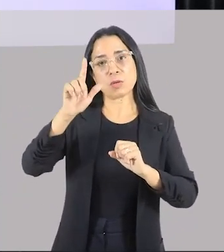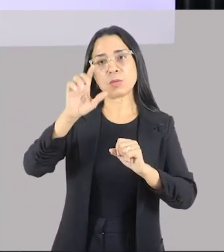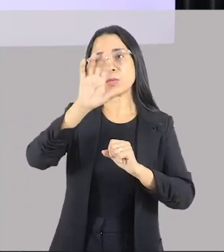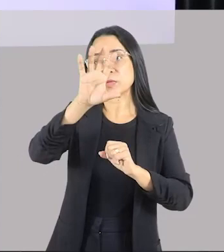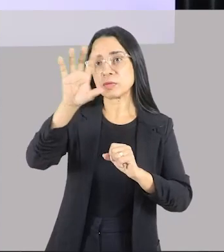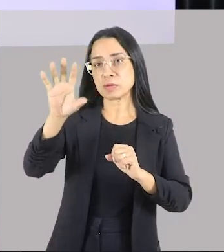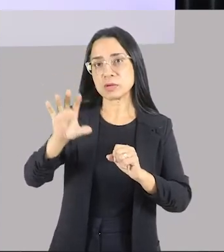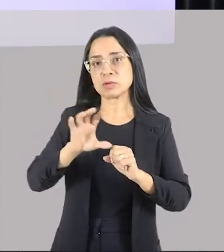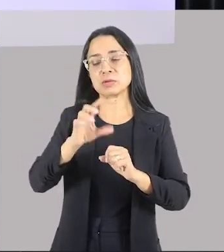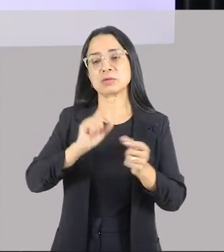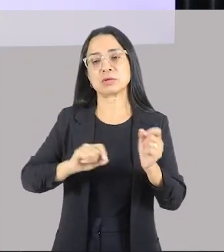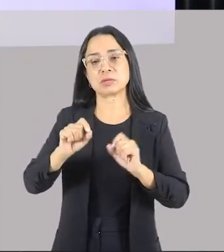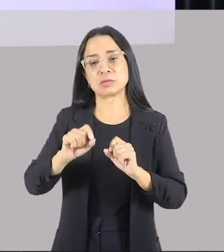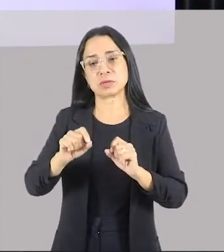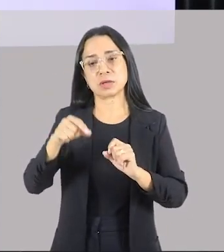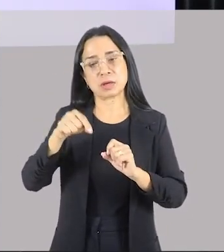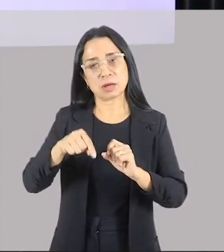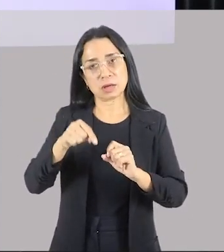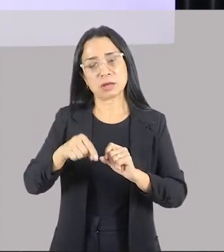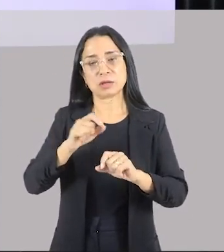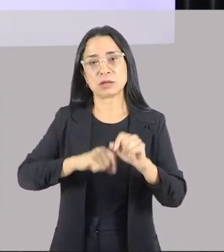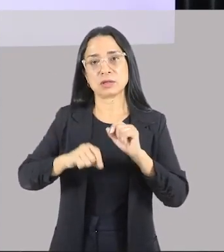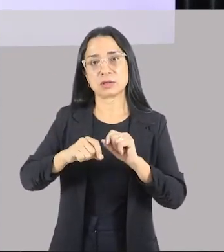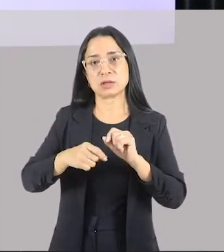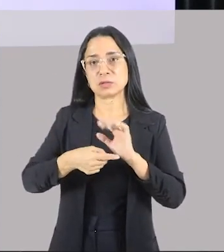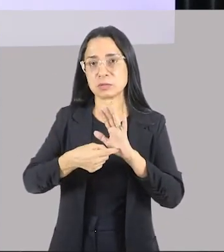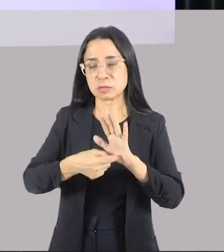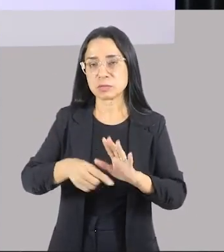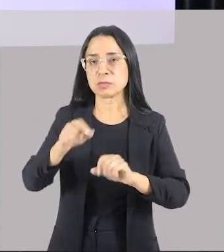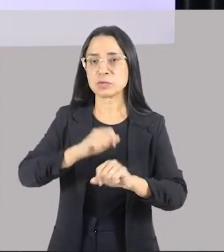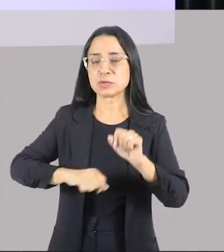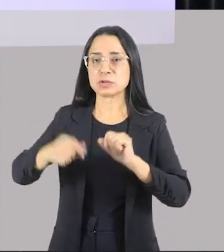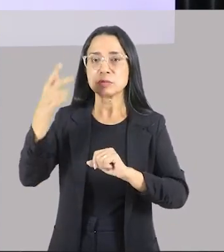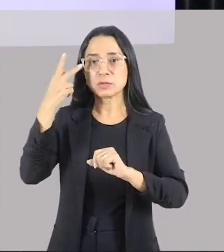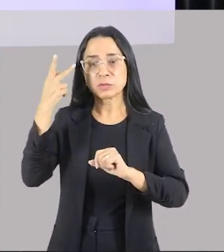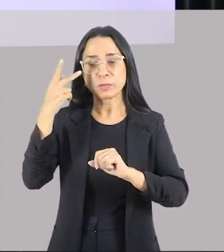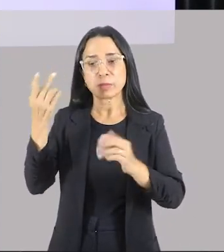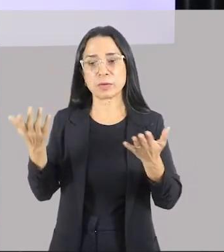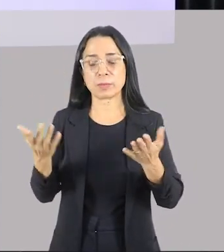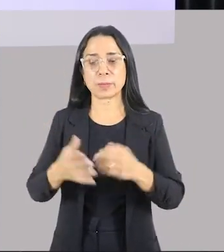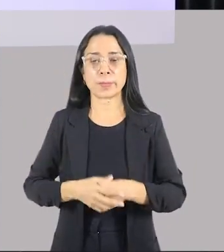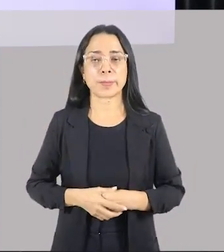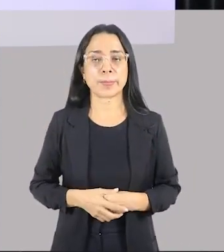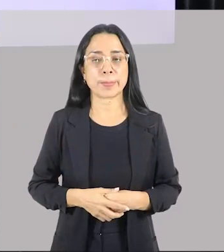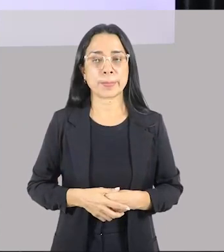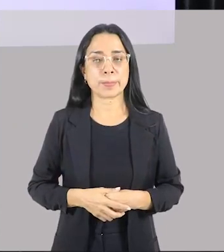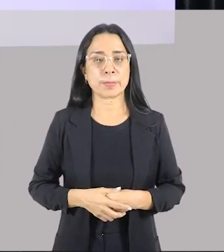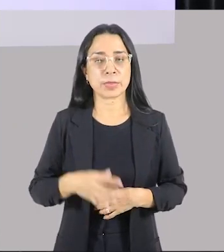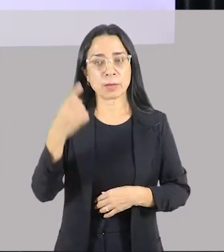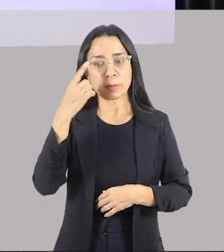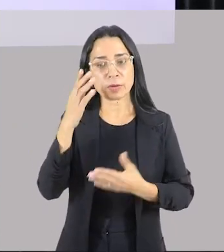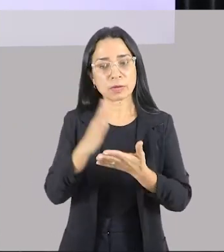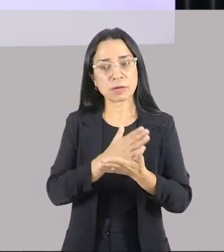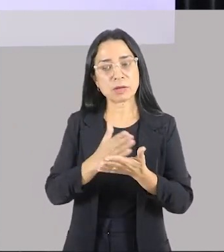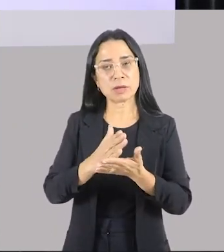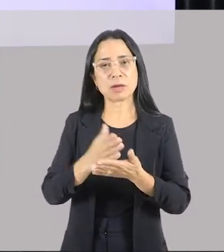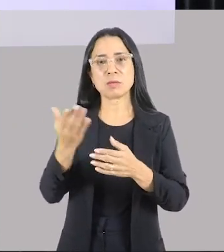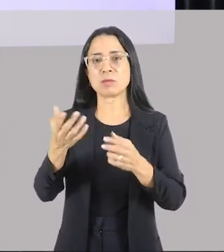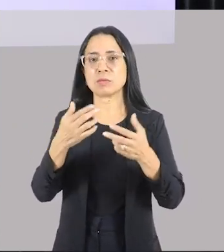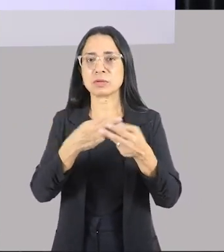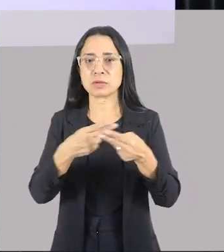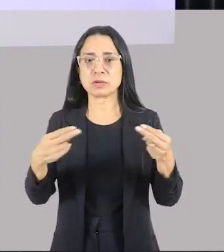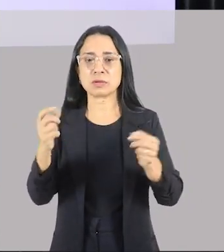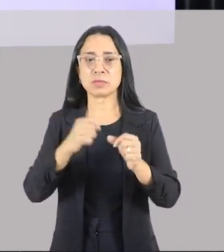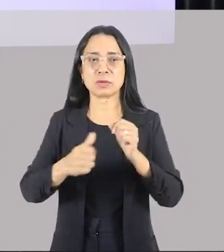a que nós estamos aqui colocando de São Paulo, que vai ter a greve lá de 1920. Bom, mas vamos pensar em alguns pontos. Primeiro,